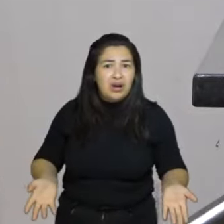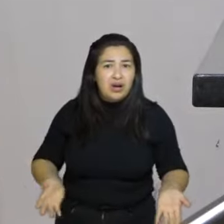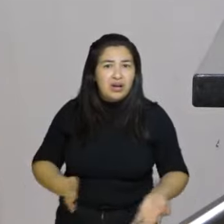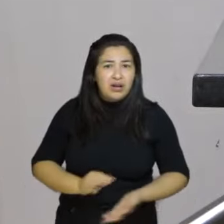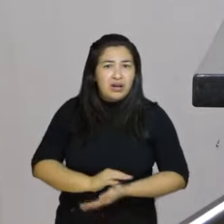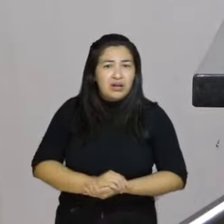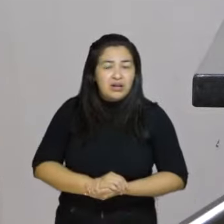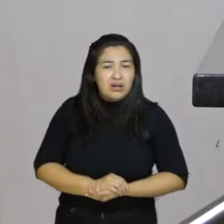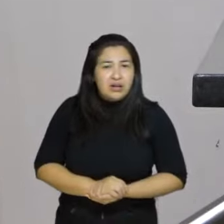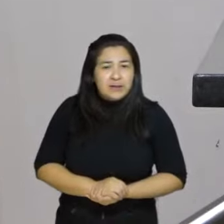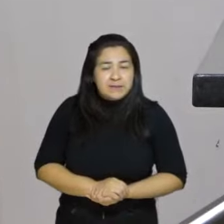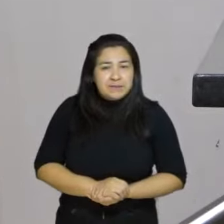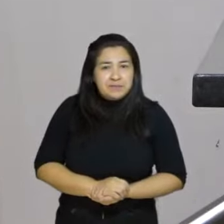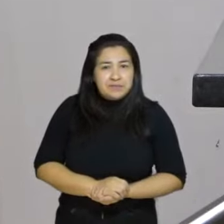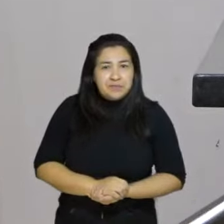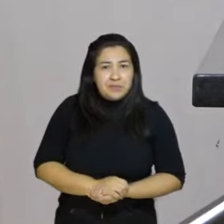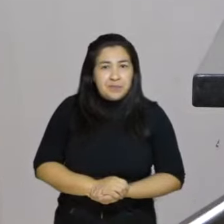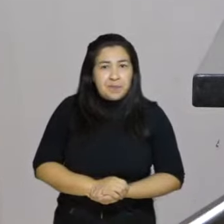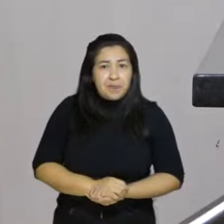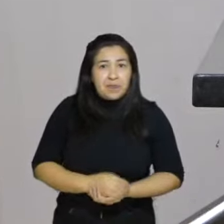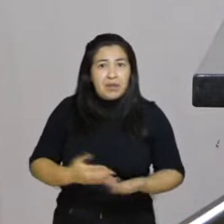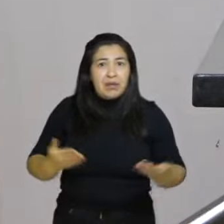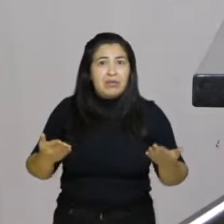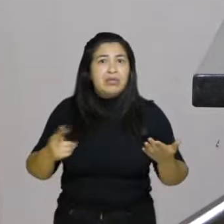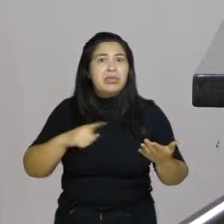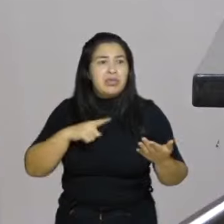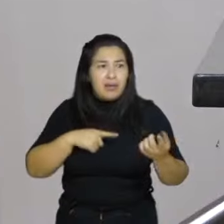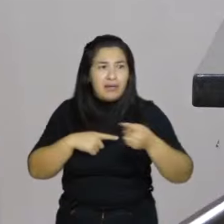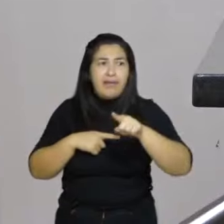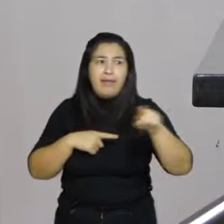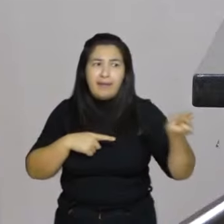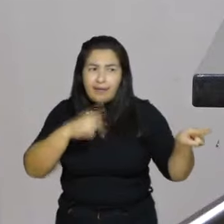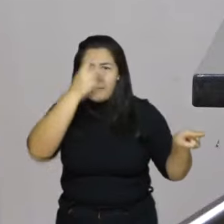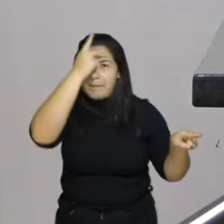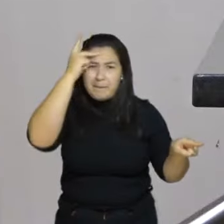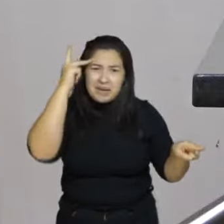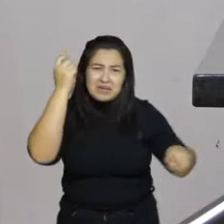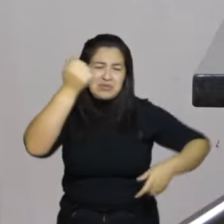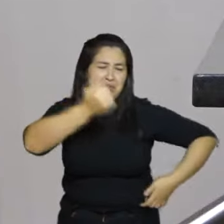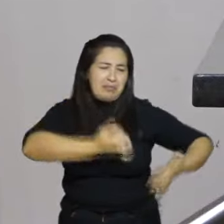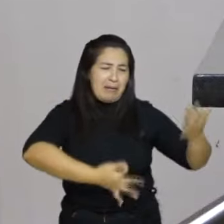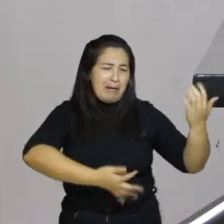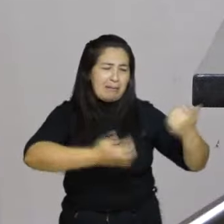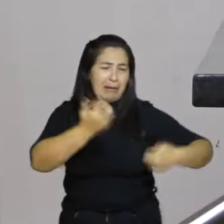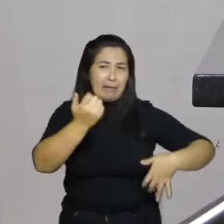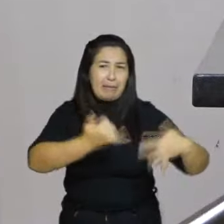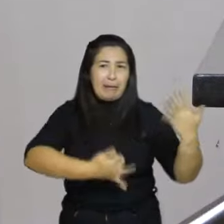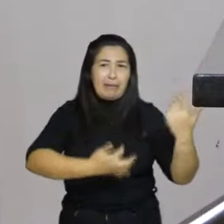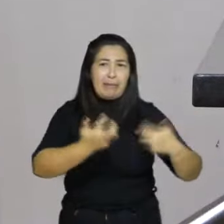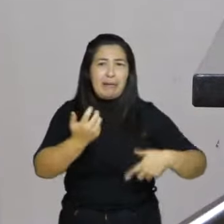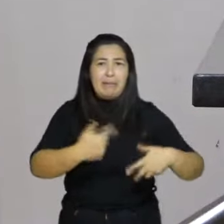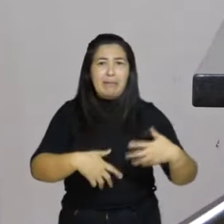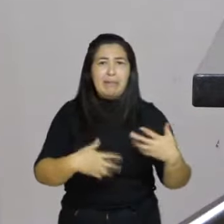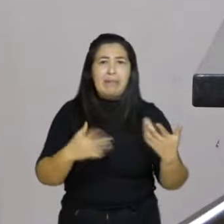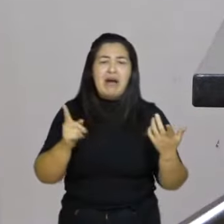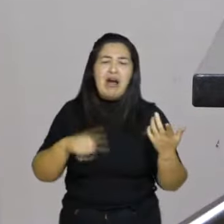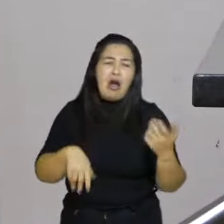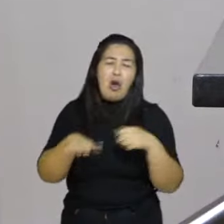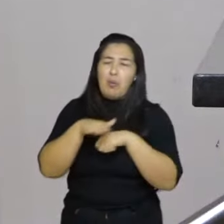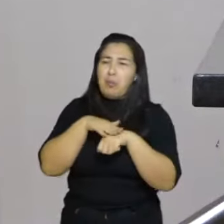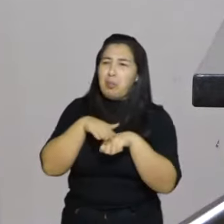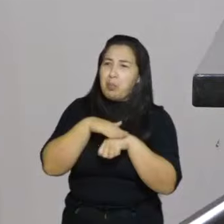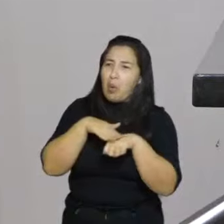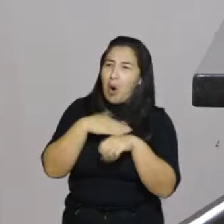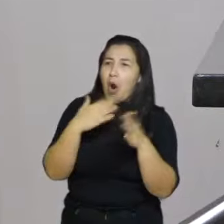Custódia ainda tem quem levante esse Como eu disse discursinho mono eu sou da construção